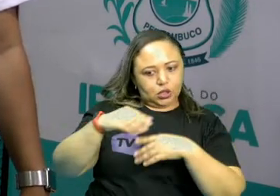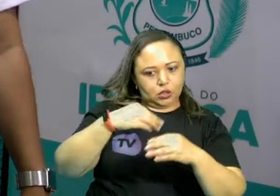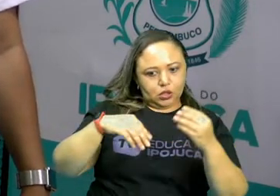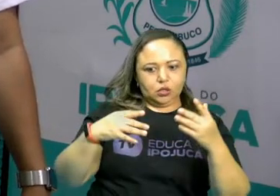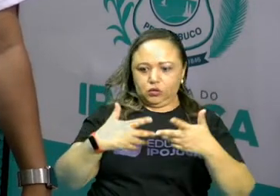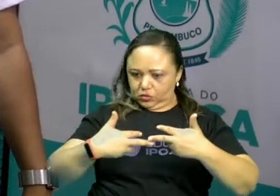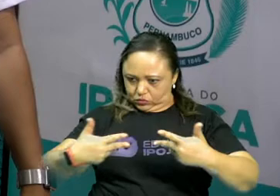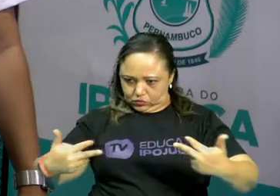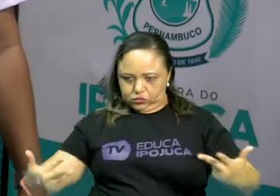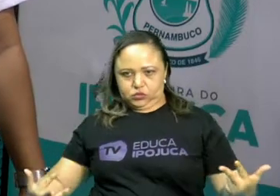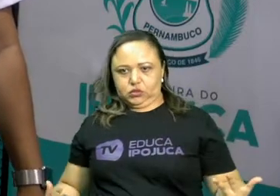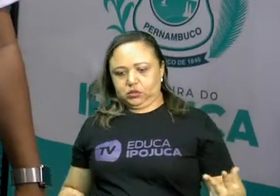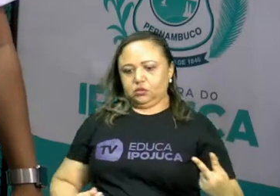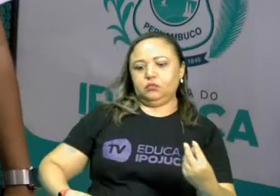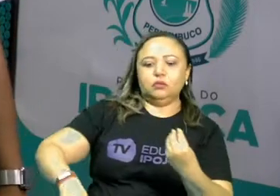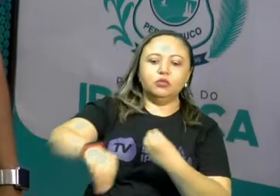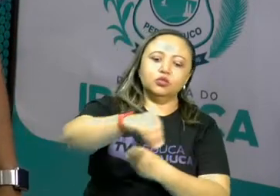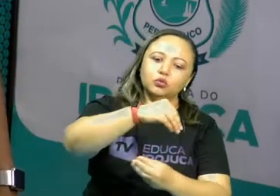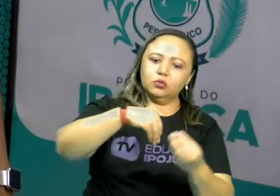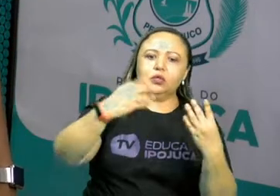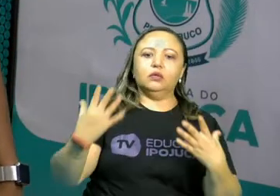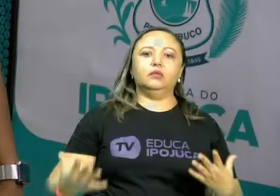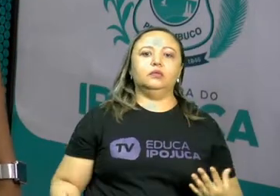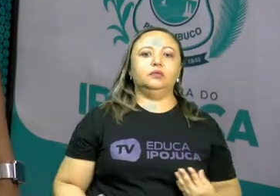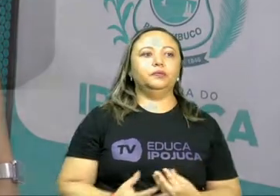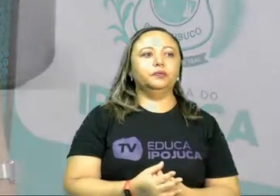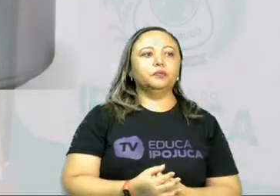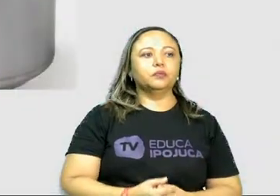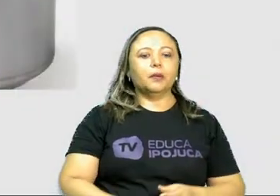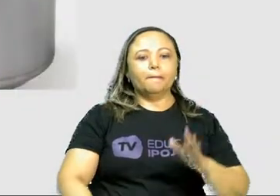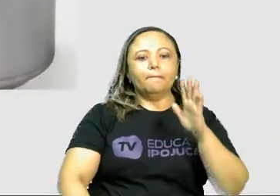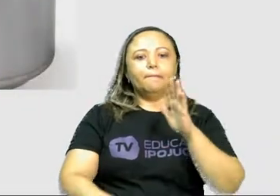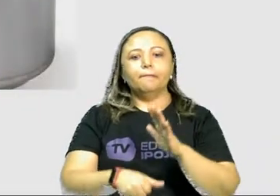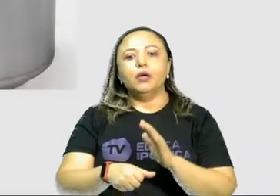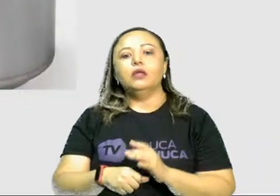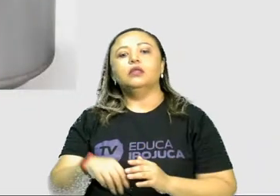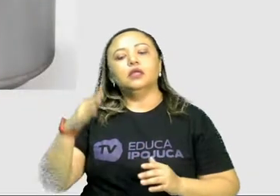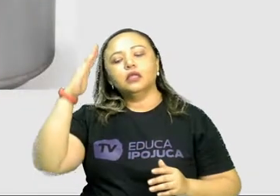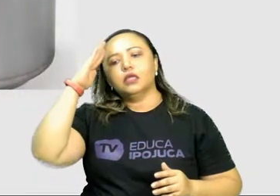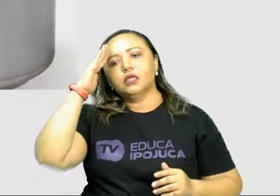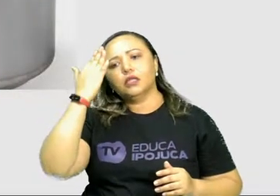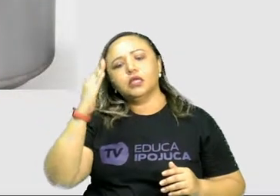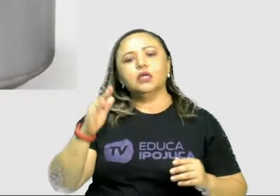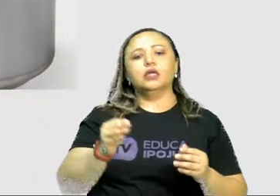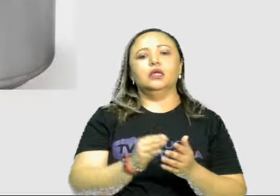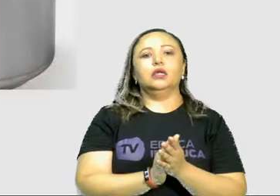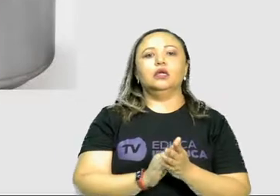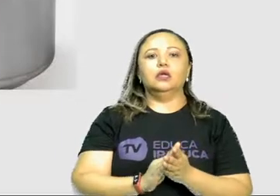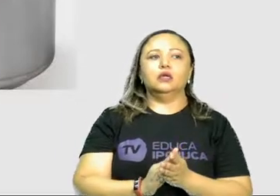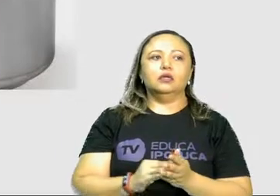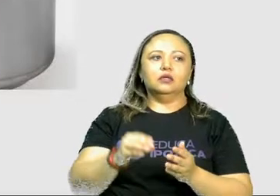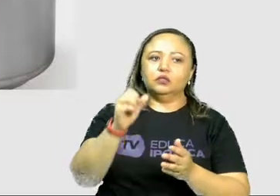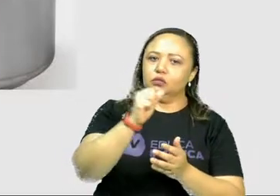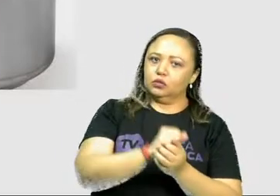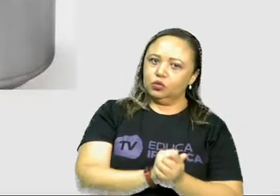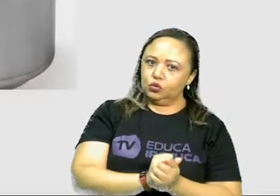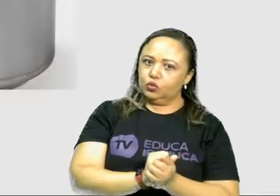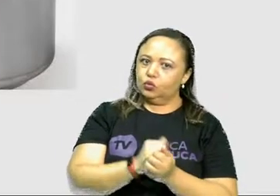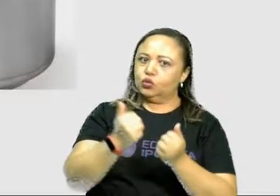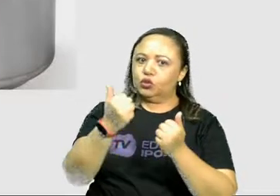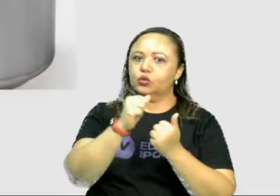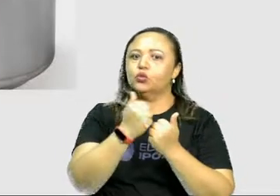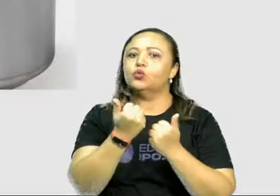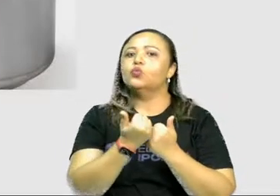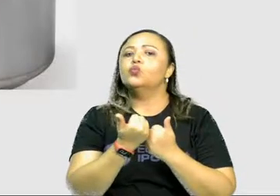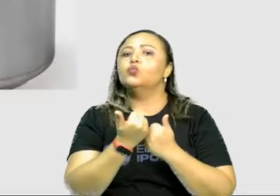é uma mistura. Então, vamos lá. Primeiro ponto que a gente tem que entender é o que é uma substância, tá?